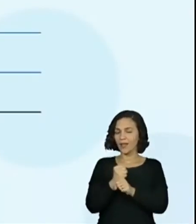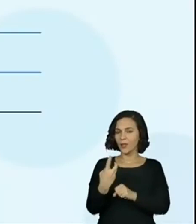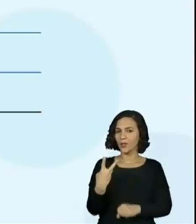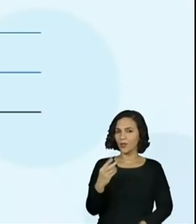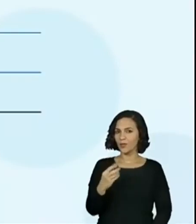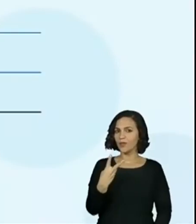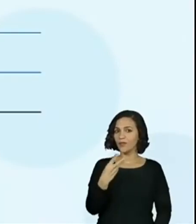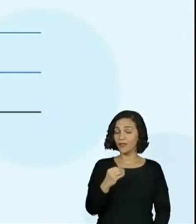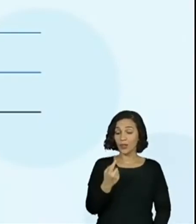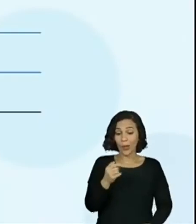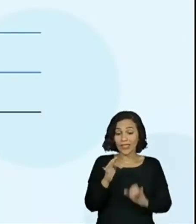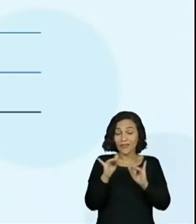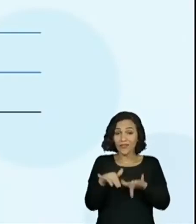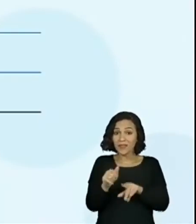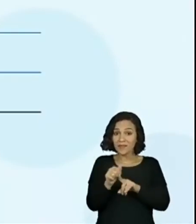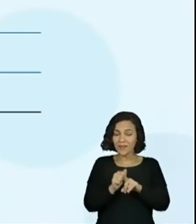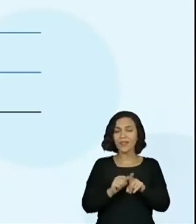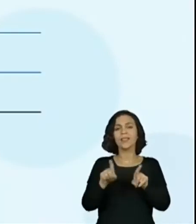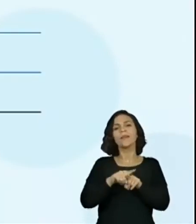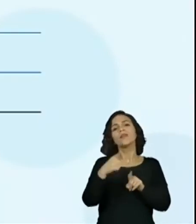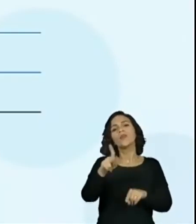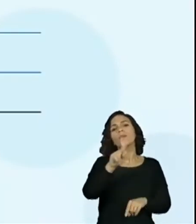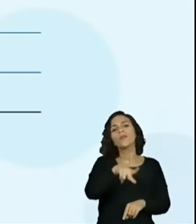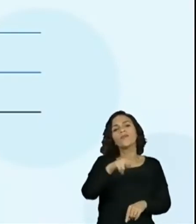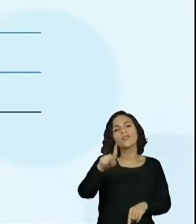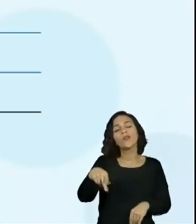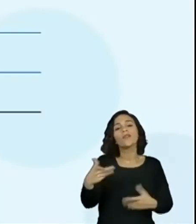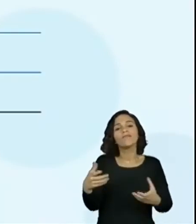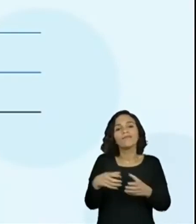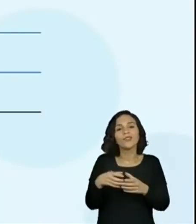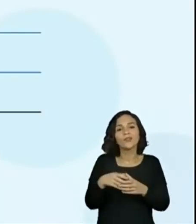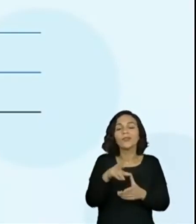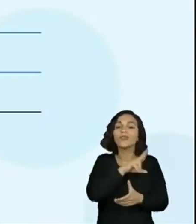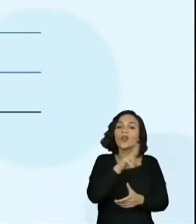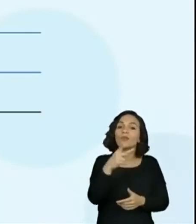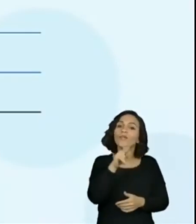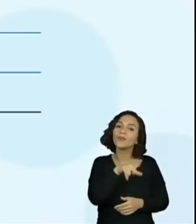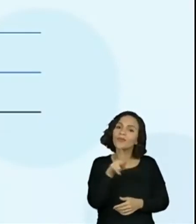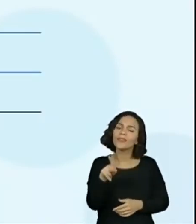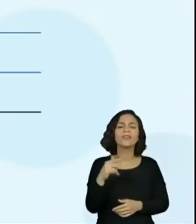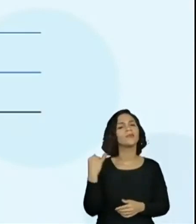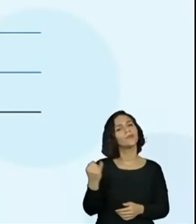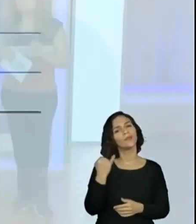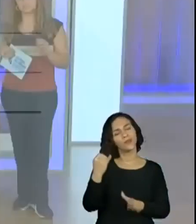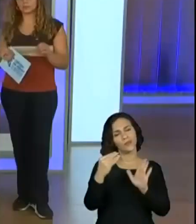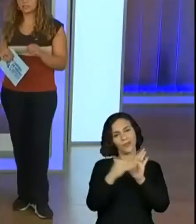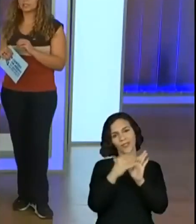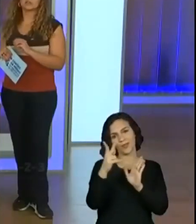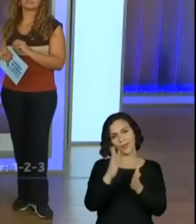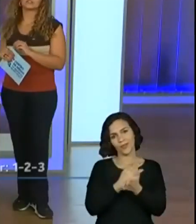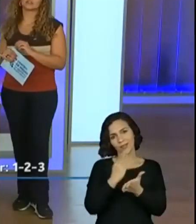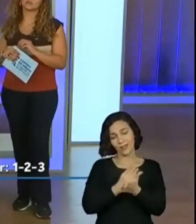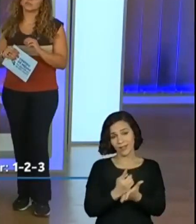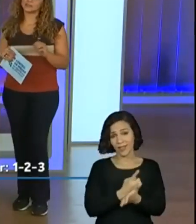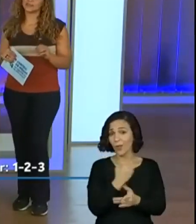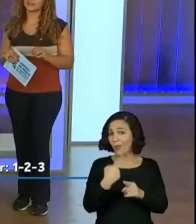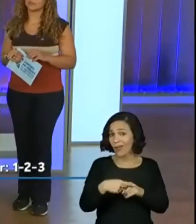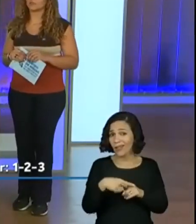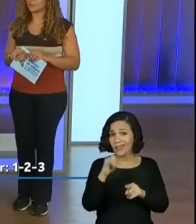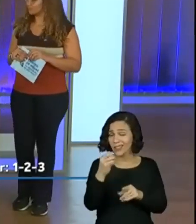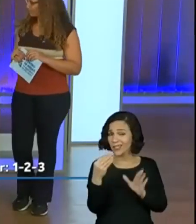o nome da sua professora de classe, muito importante também. E esses registros sempre são importantes, porque o que não